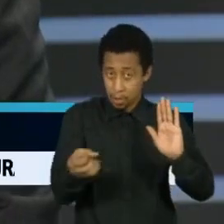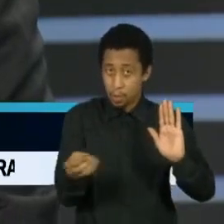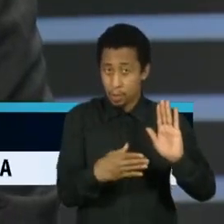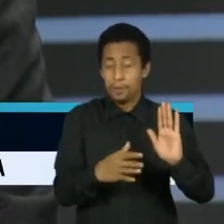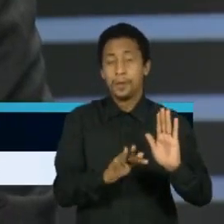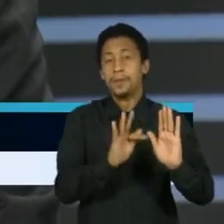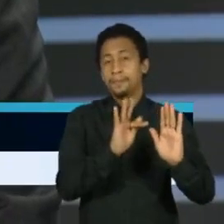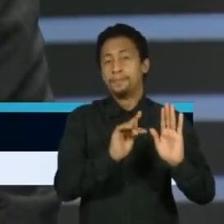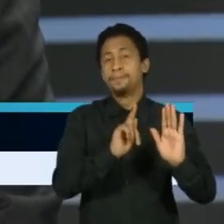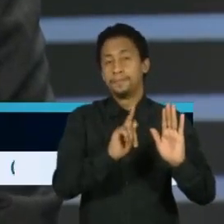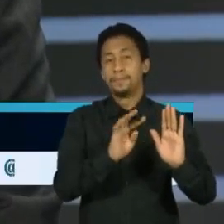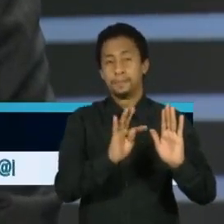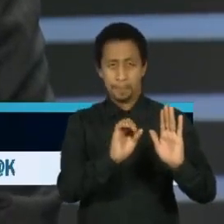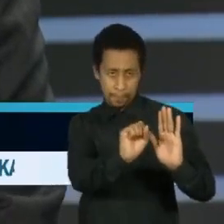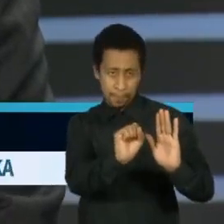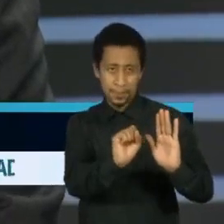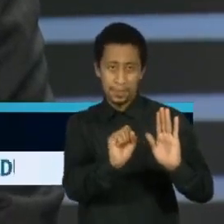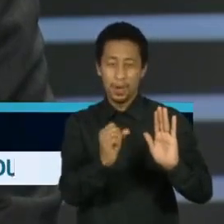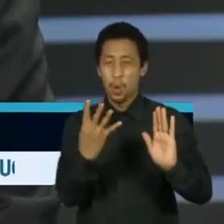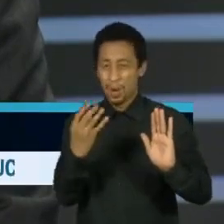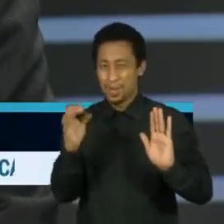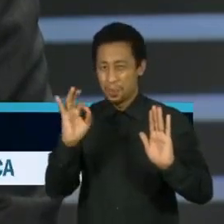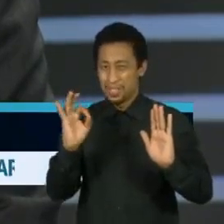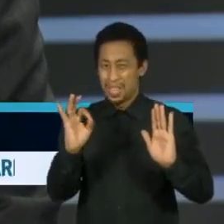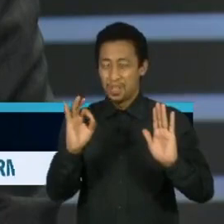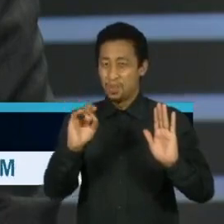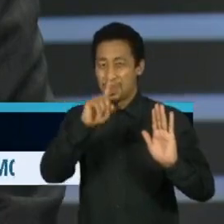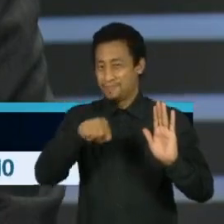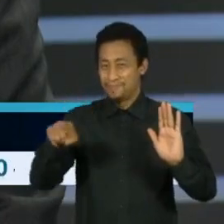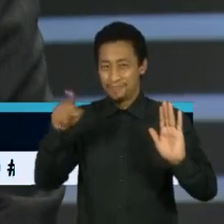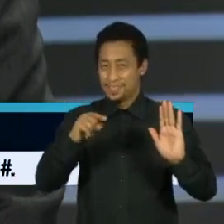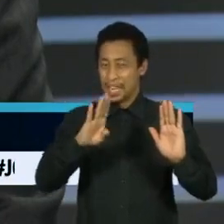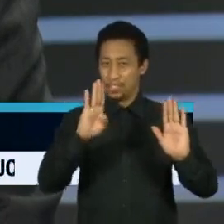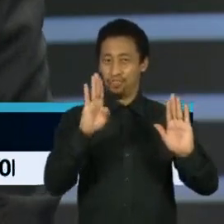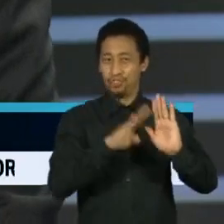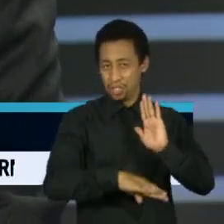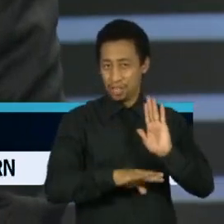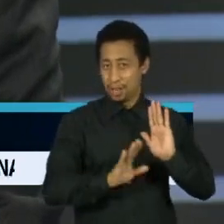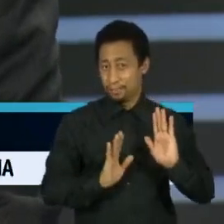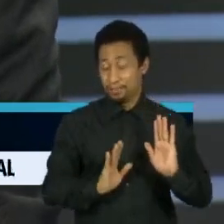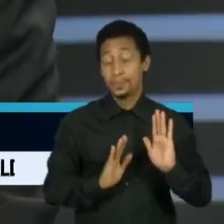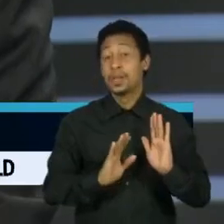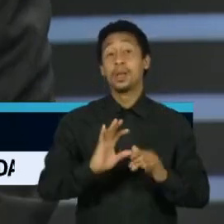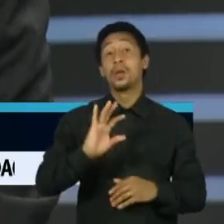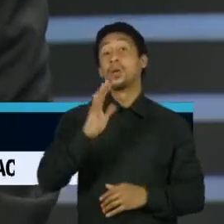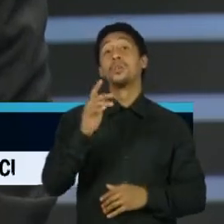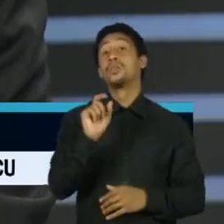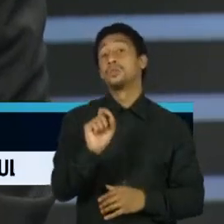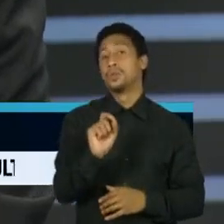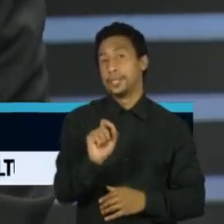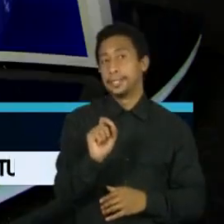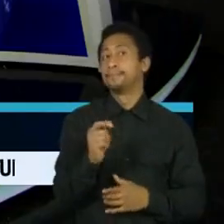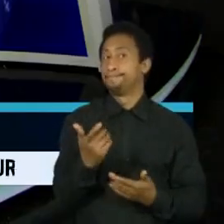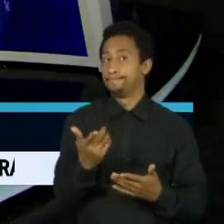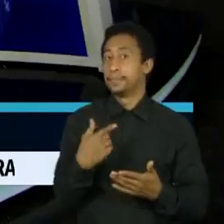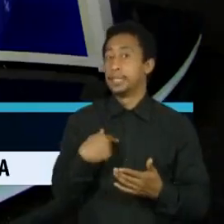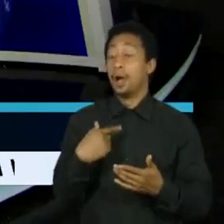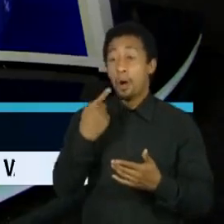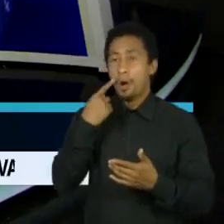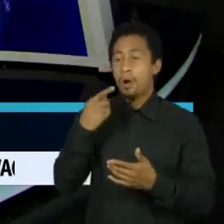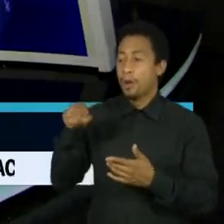os 40%, o que acontece é que, primeiro, a ameaça de ter que